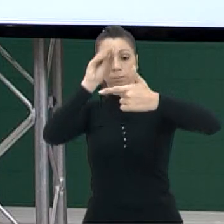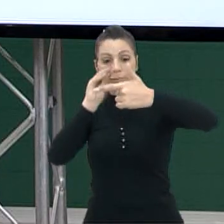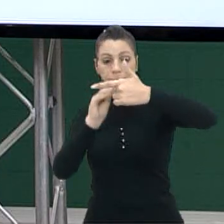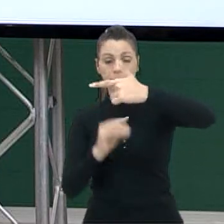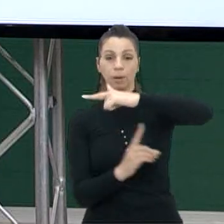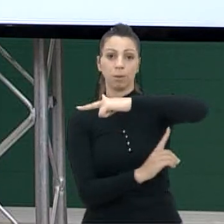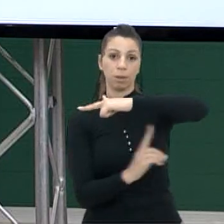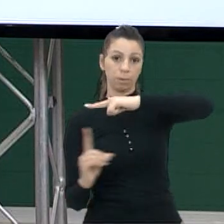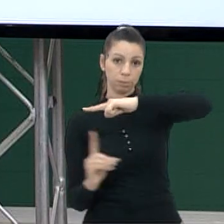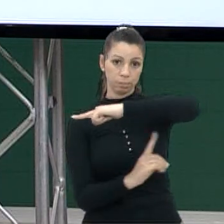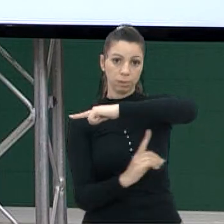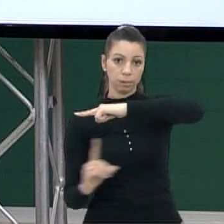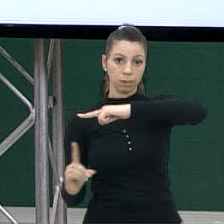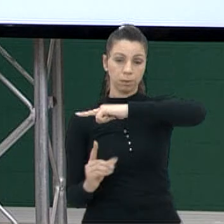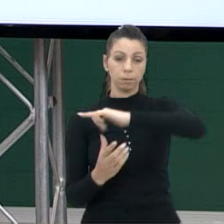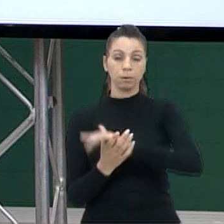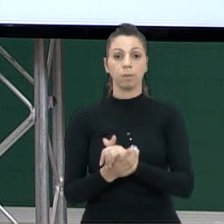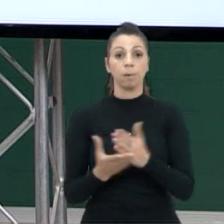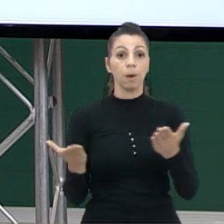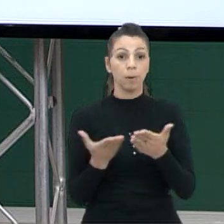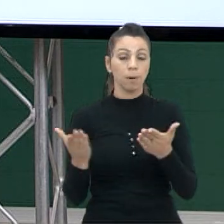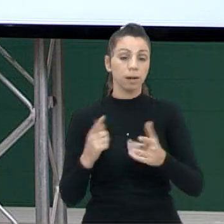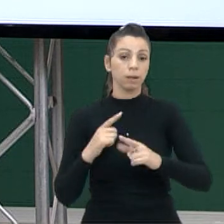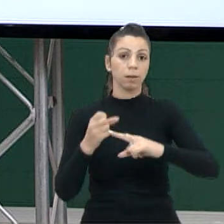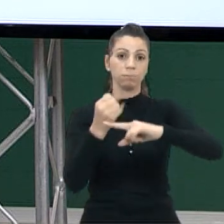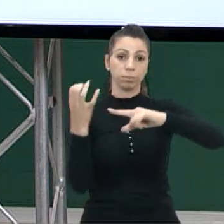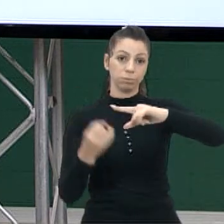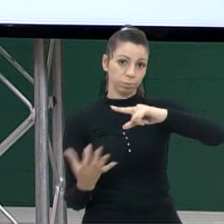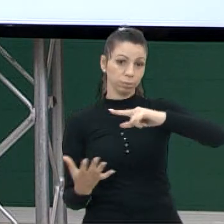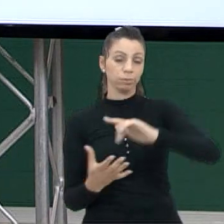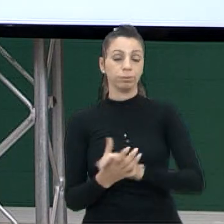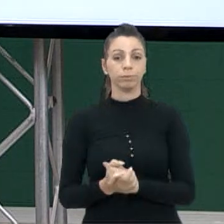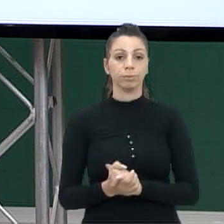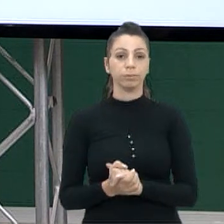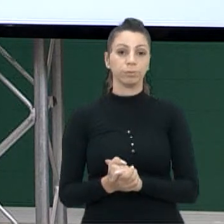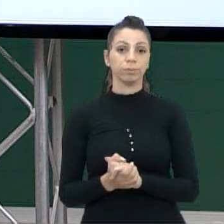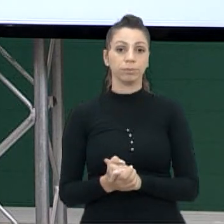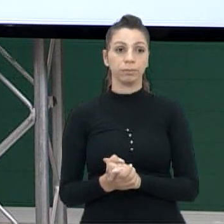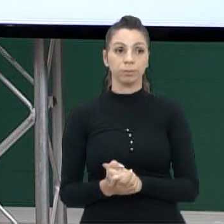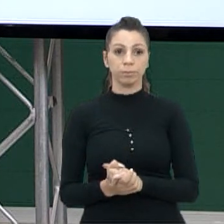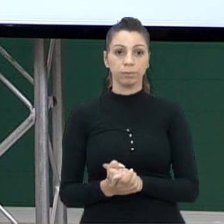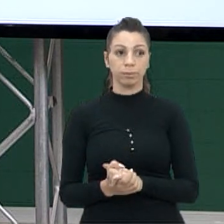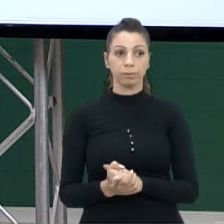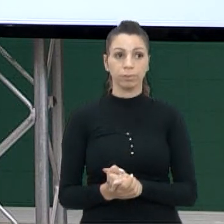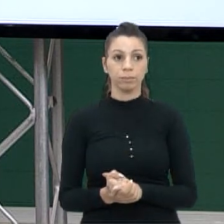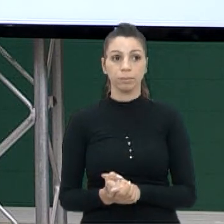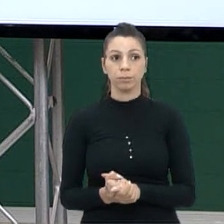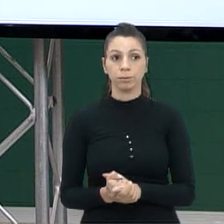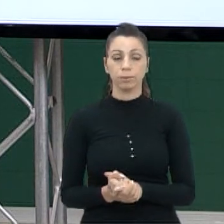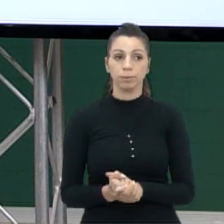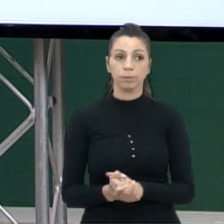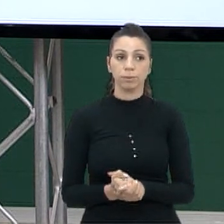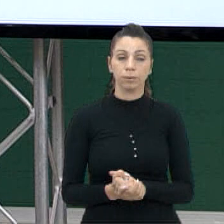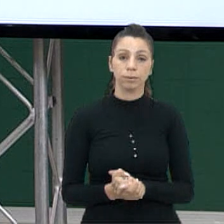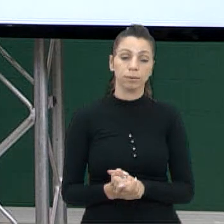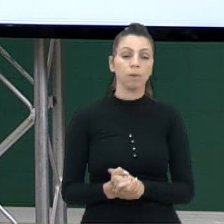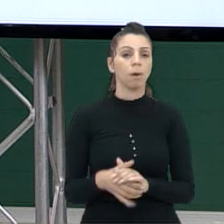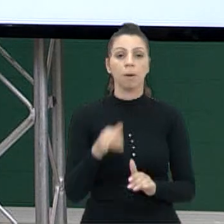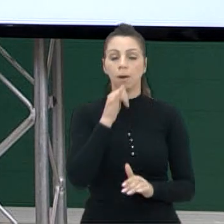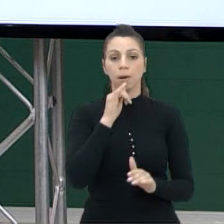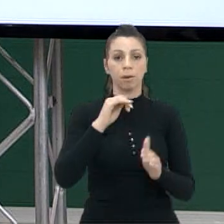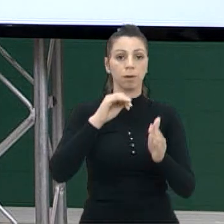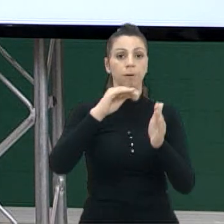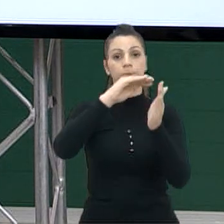não tem mais um monômio, você tem uma fração algébrica. Outra coisa, que eu não tinha comentado e vou completar agora. Quando você subtrair